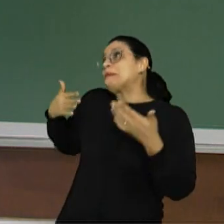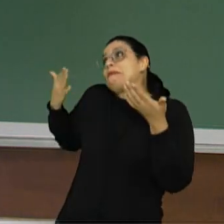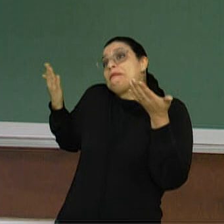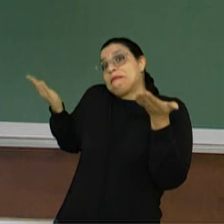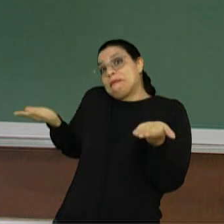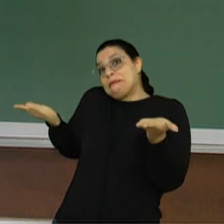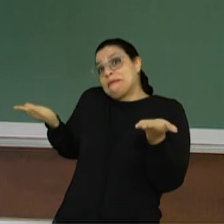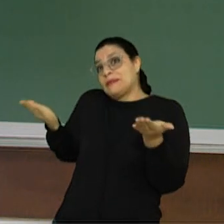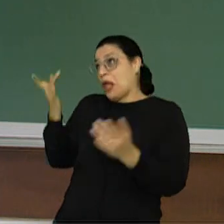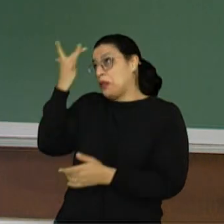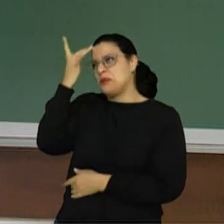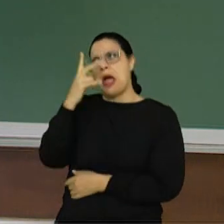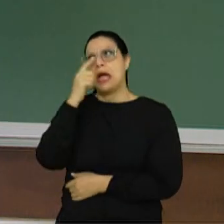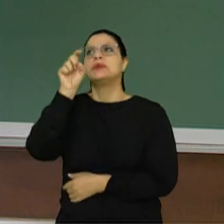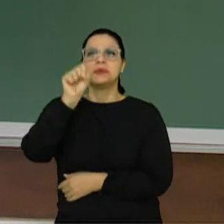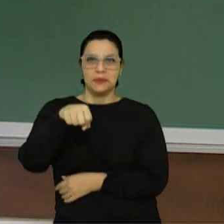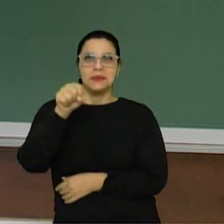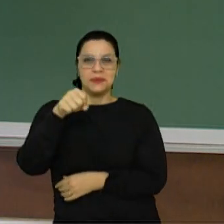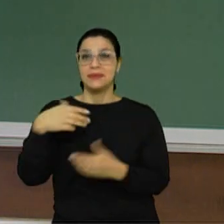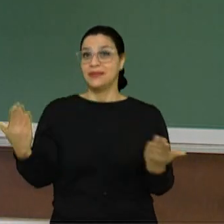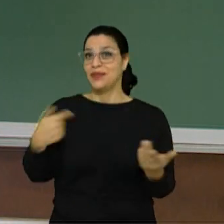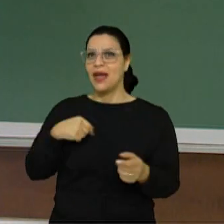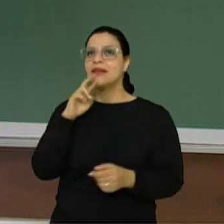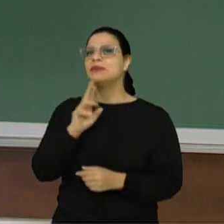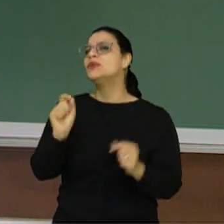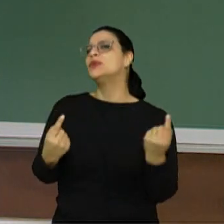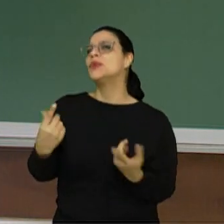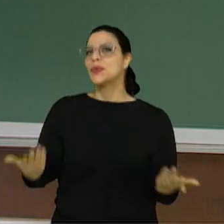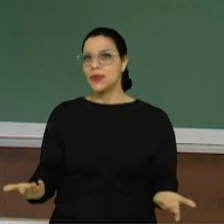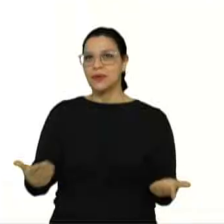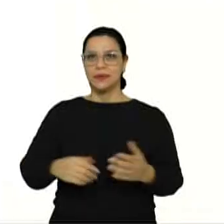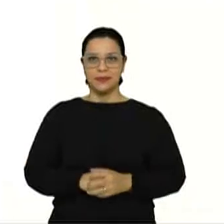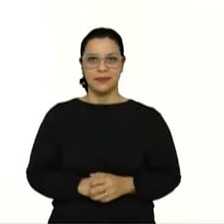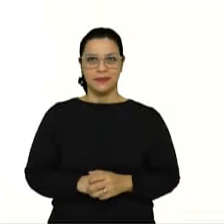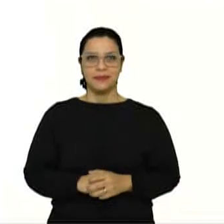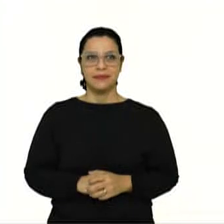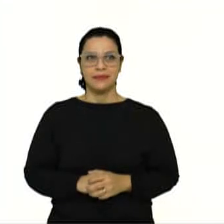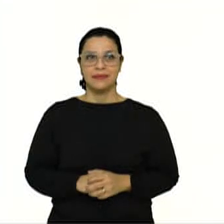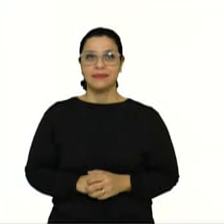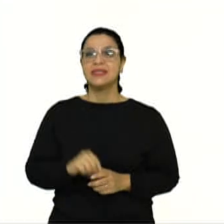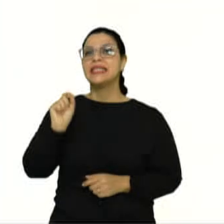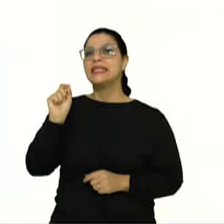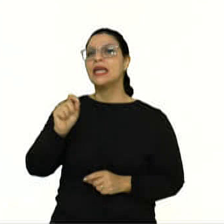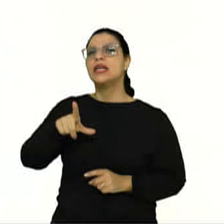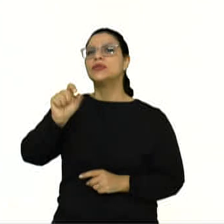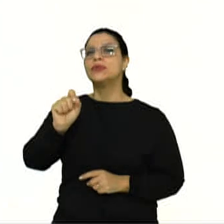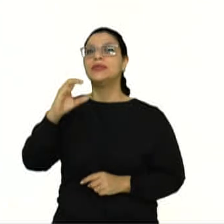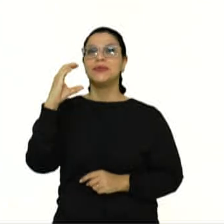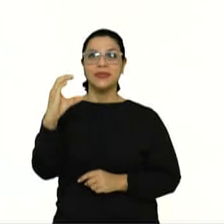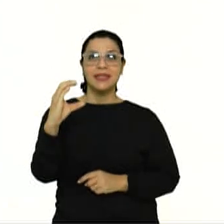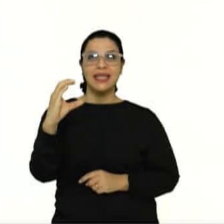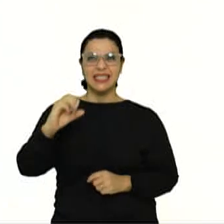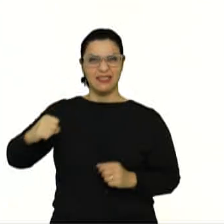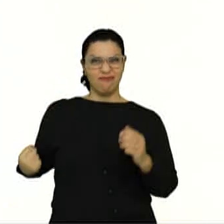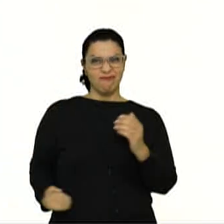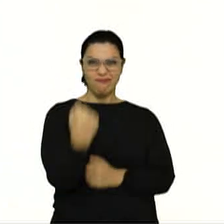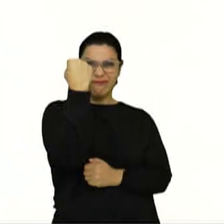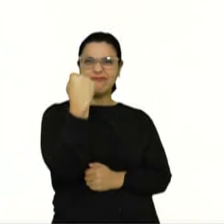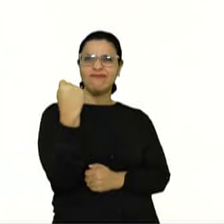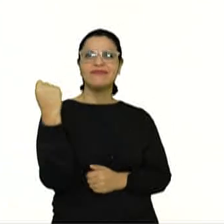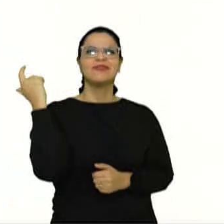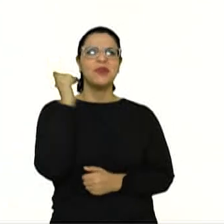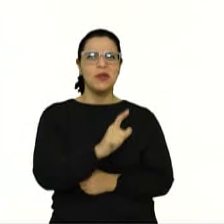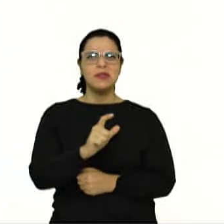acha? Acertaram? E a resposta é, vem chegando aí, quem marcou a letra C?